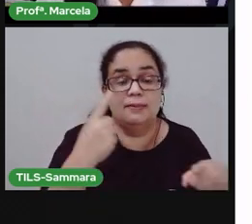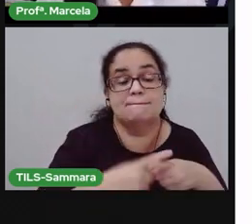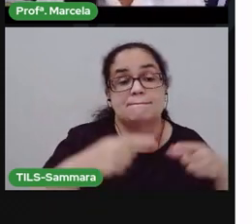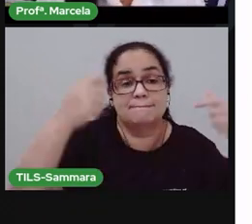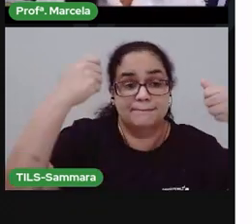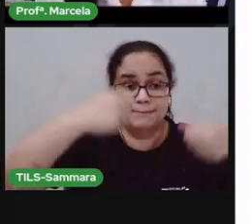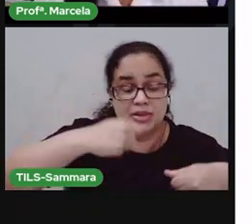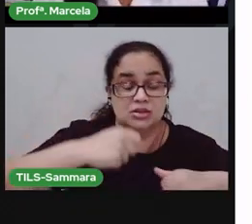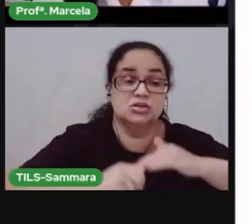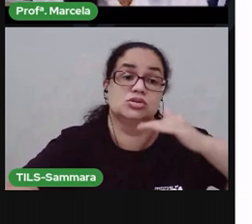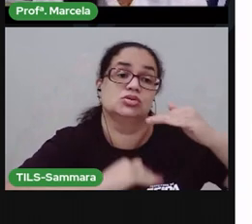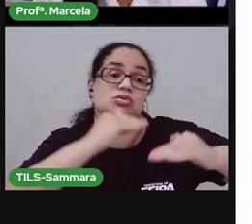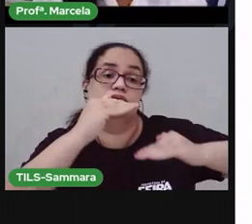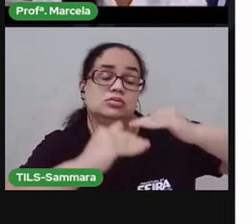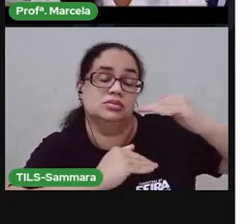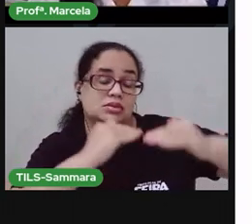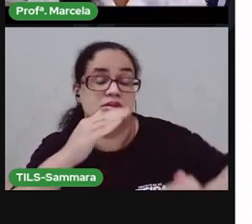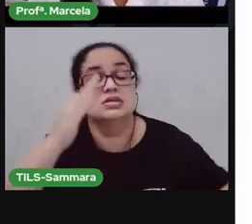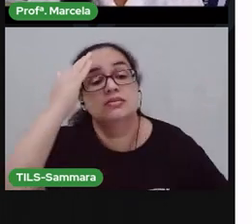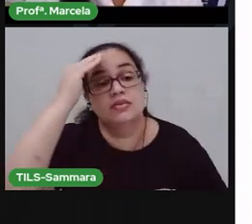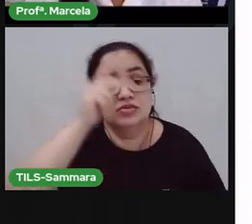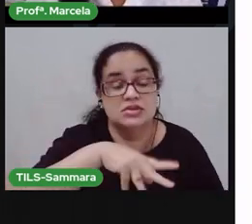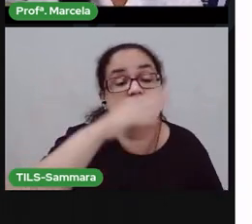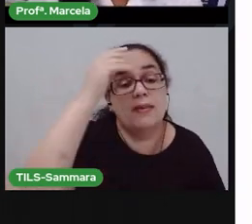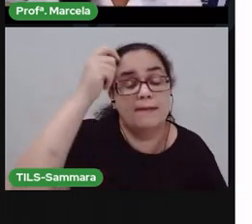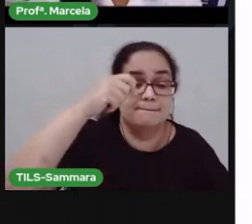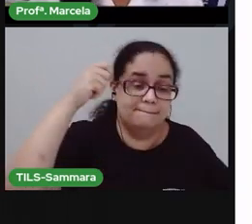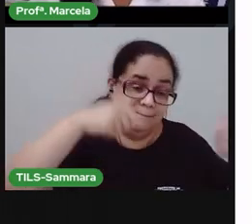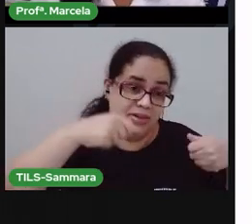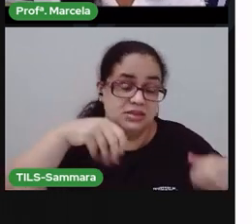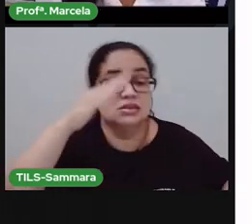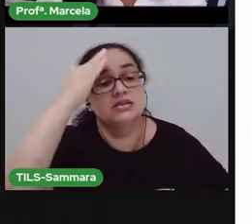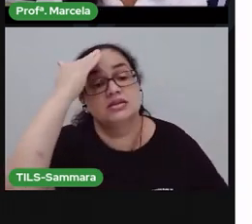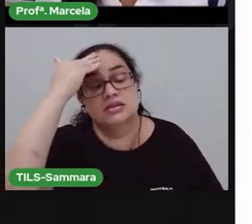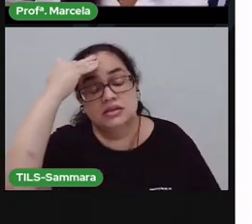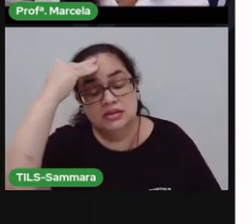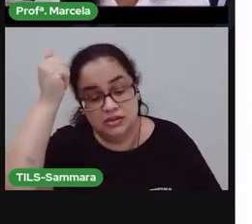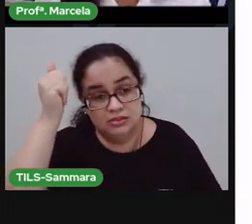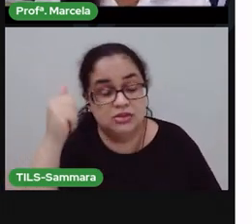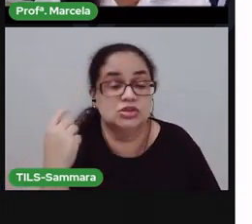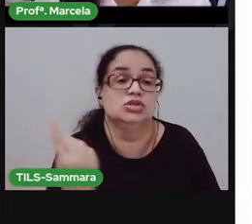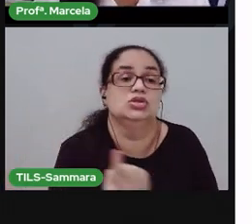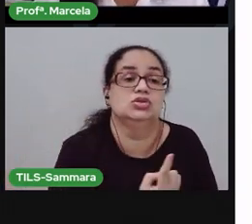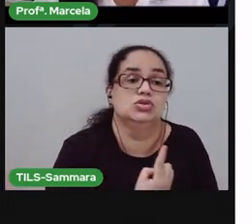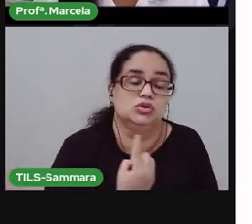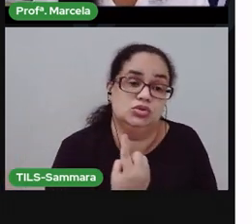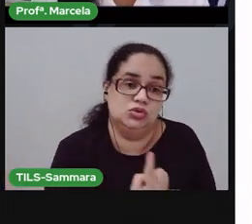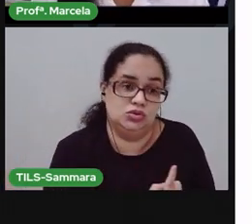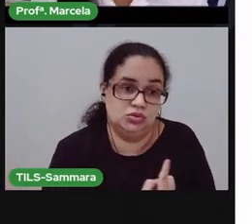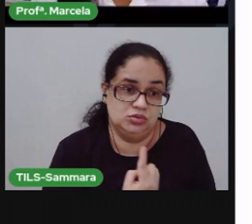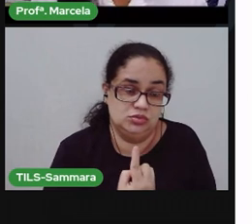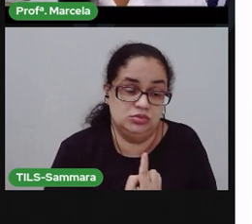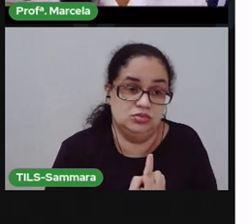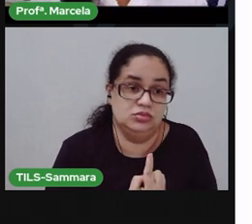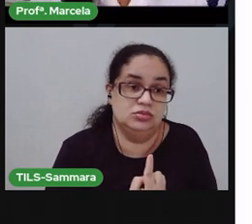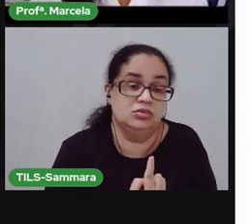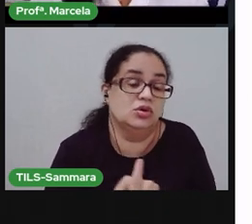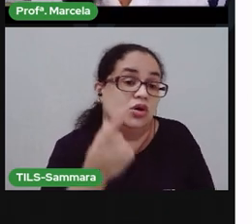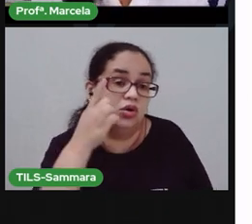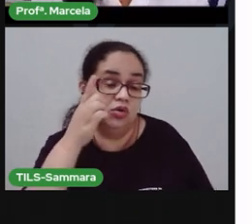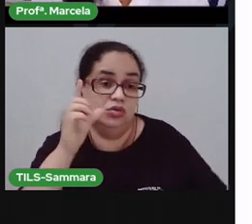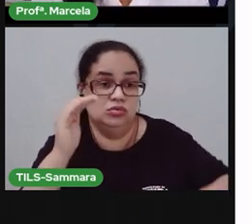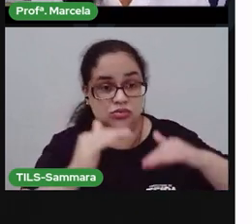precisa desenvolver a autonomia, que é a capacidade de fazer as coisas sozinho. É desse jeito que você vai se